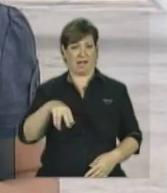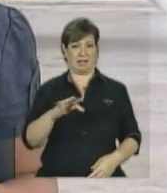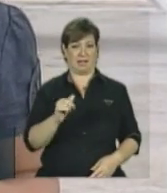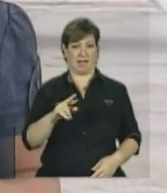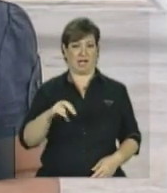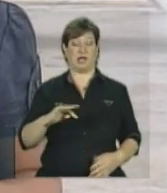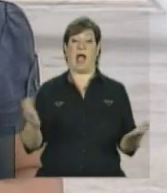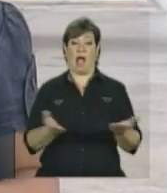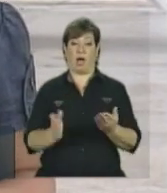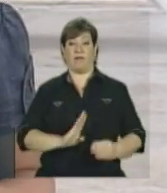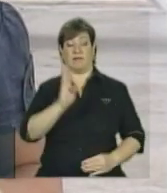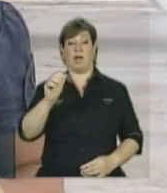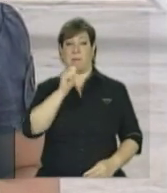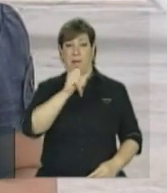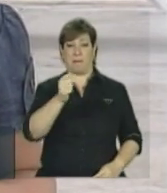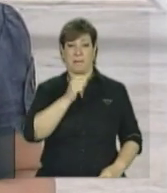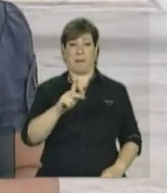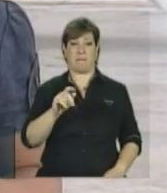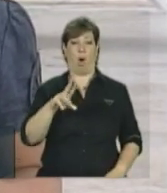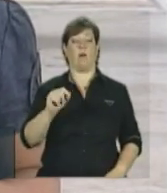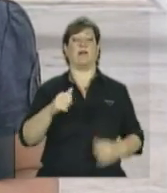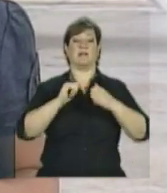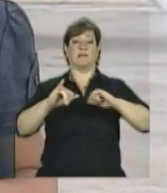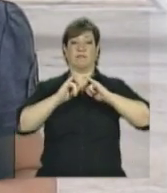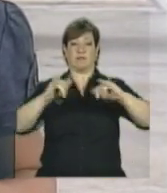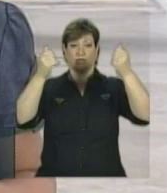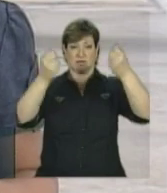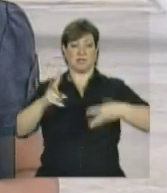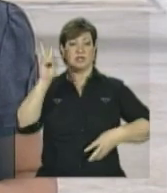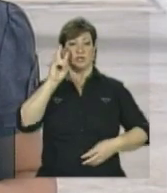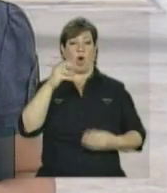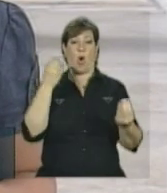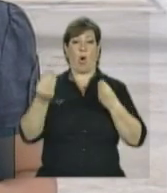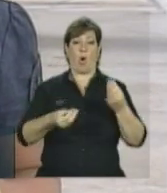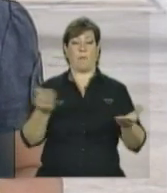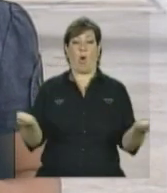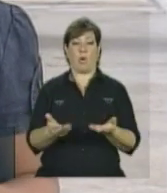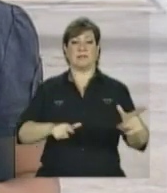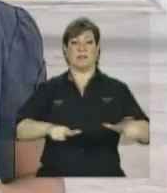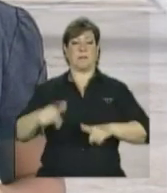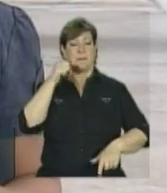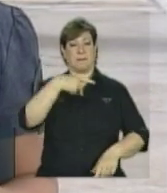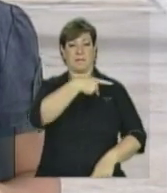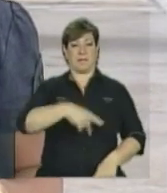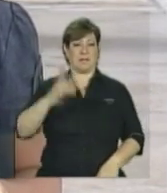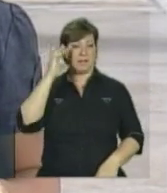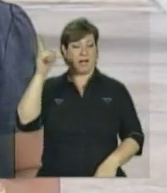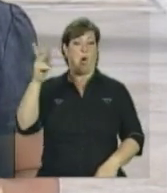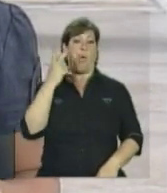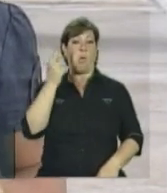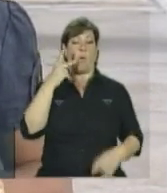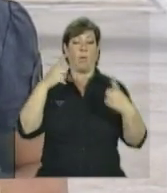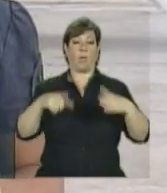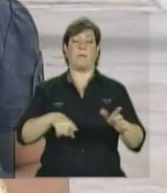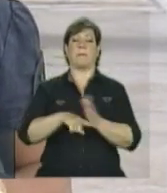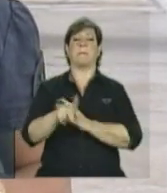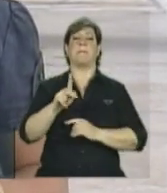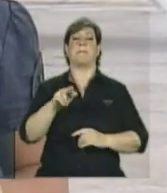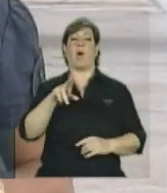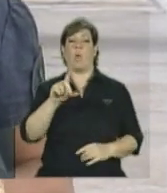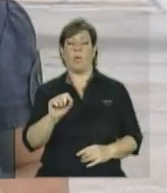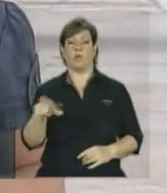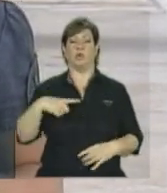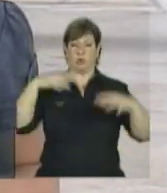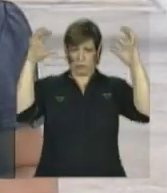conversar com o repórter Paulo Lassalvia, que tem mais informações sobre a agenda presidencial no estado. Paulo, as chuvas